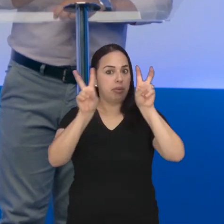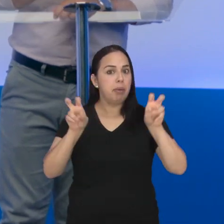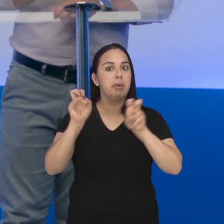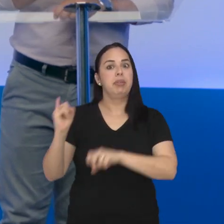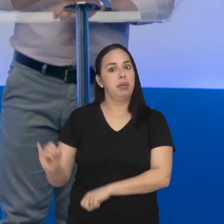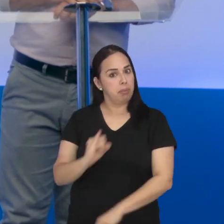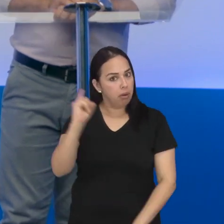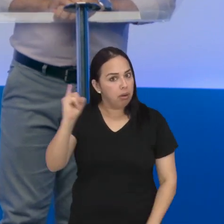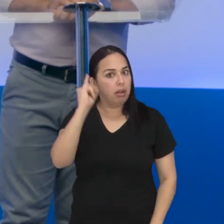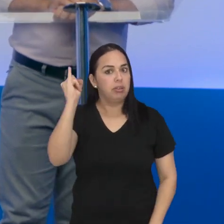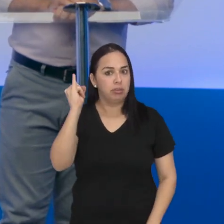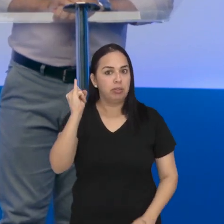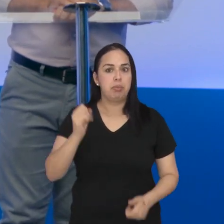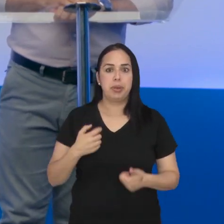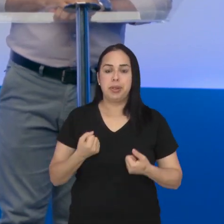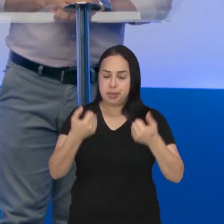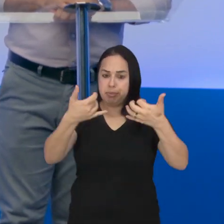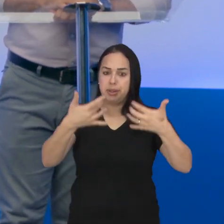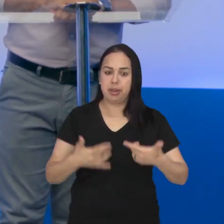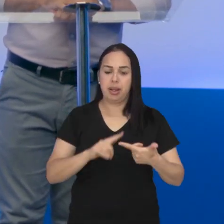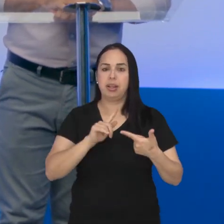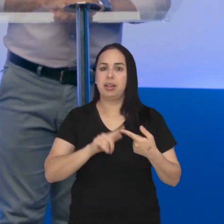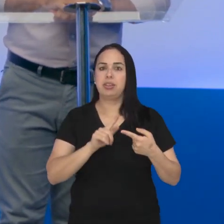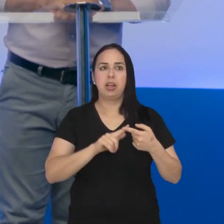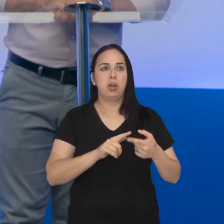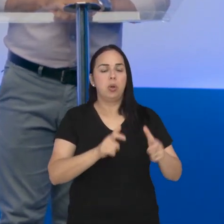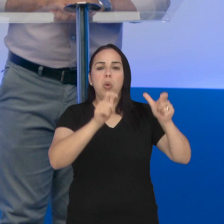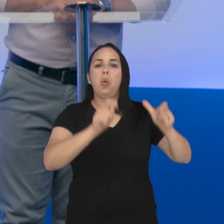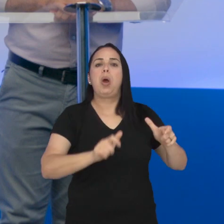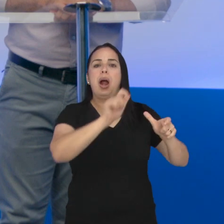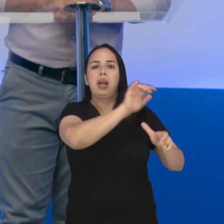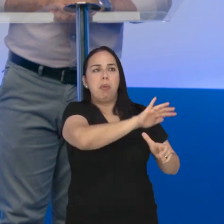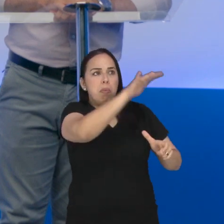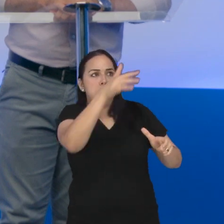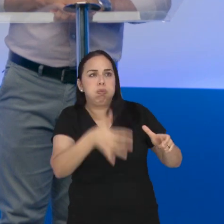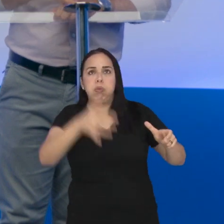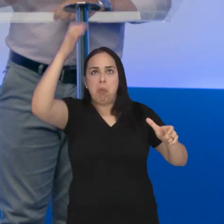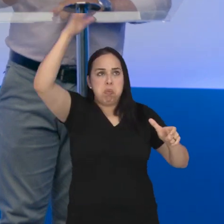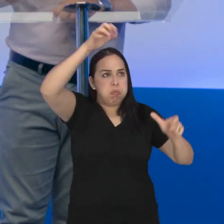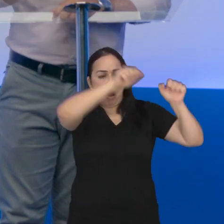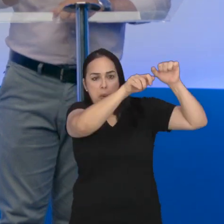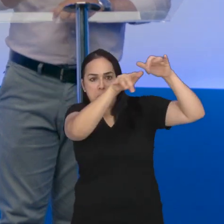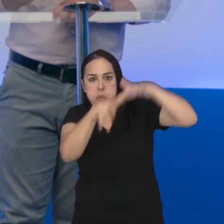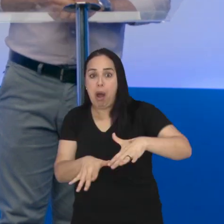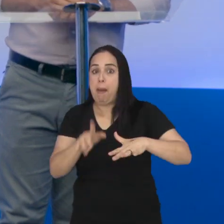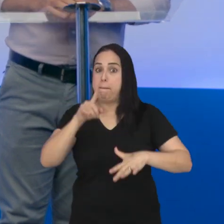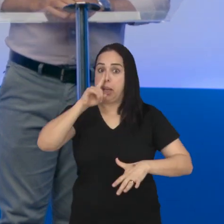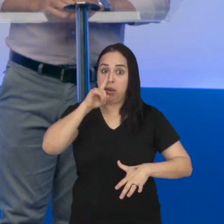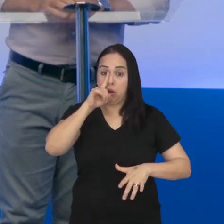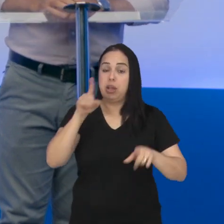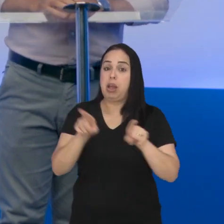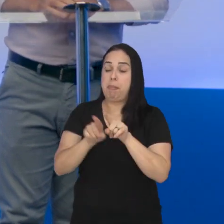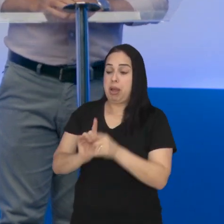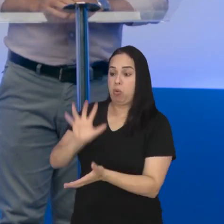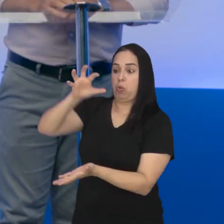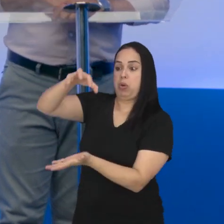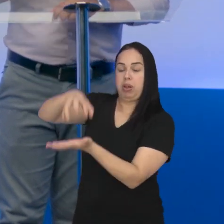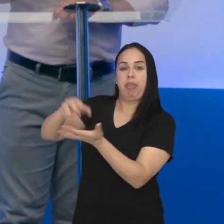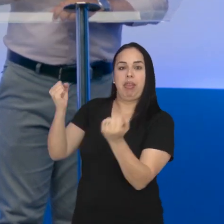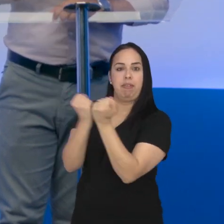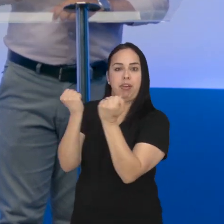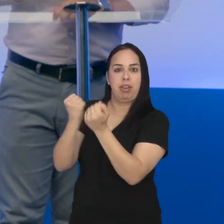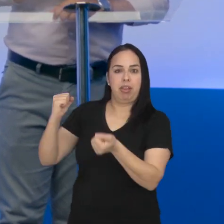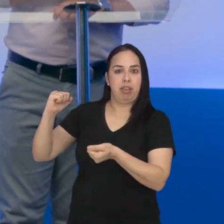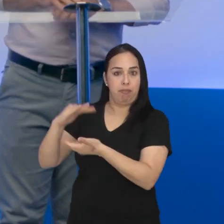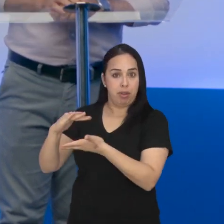muito importantes. Vamos falar dos cuidados com as áreas de risco aqui em São José, que ganhou um novo núcleo de proteção da Defesa Civil.